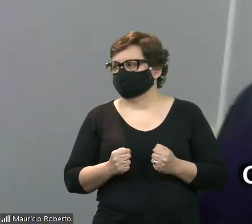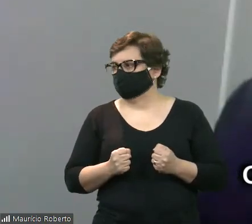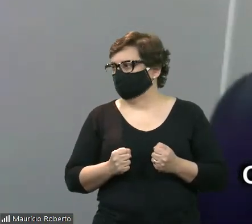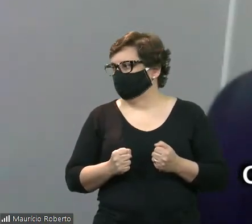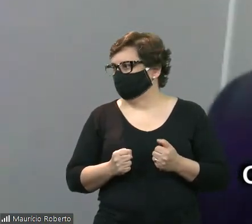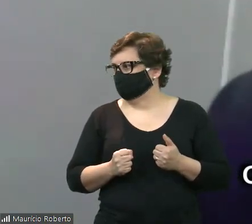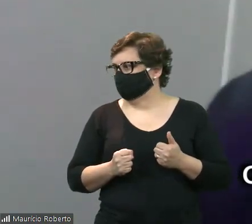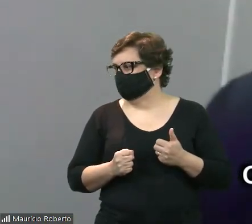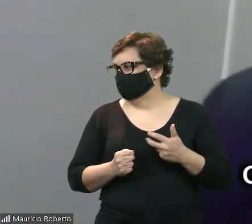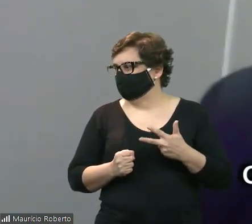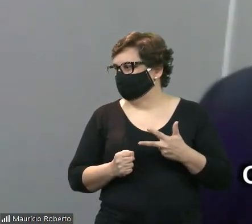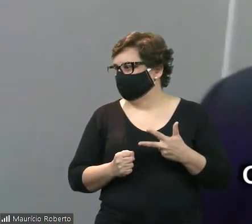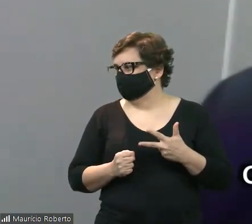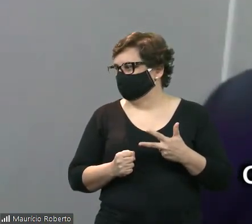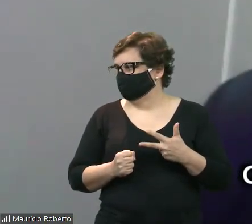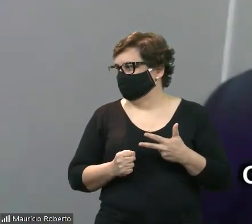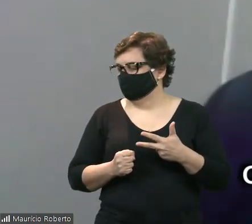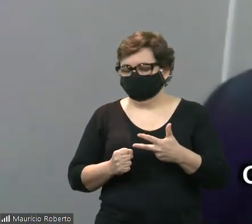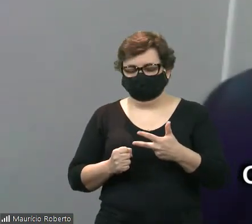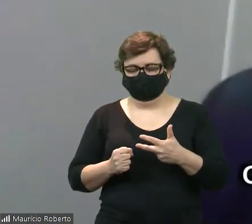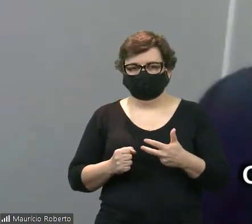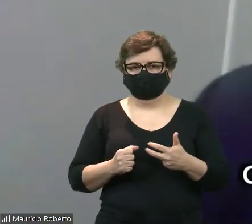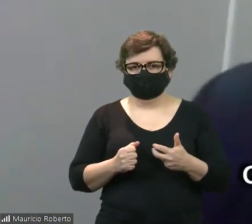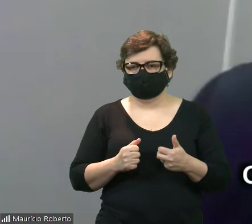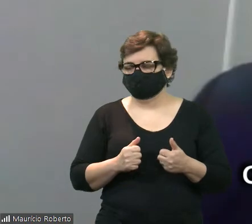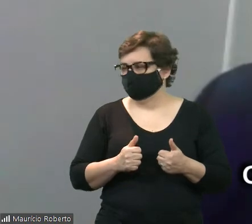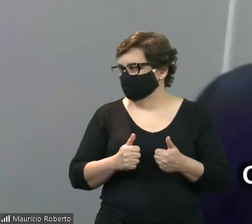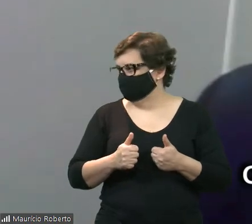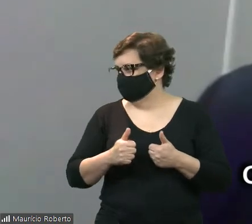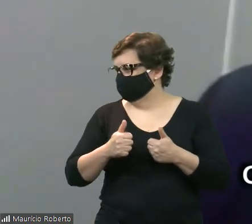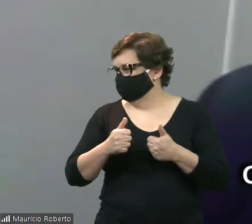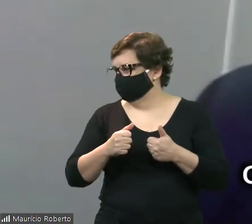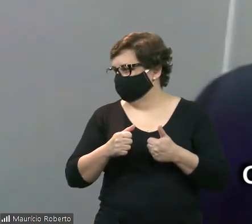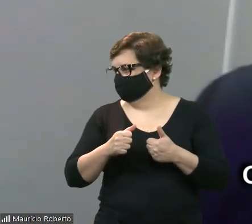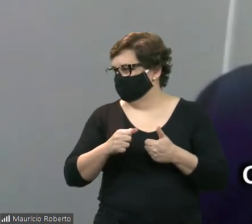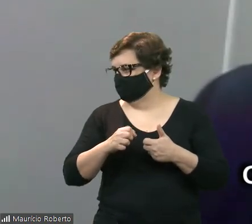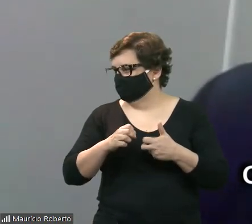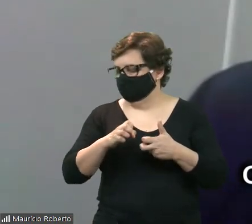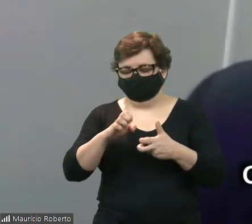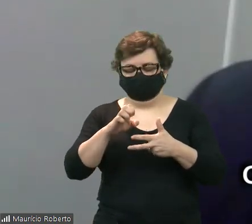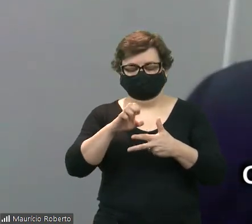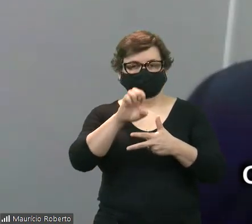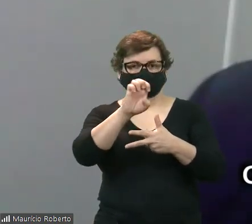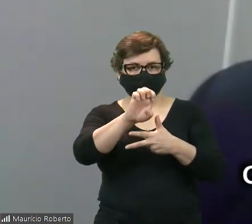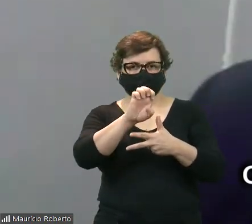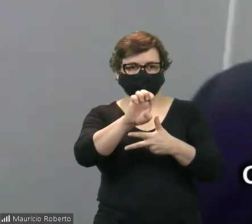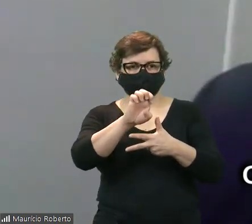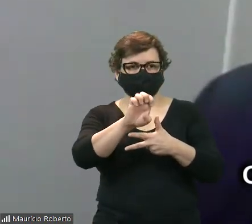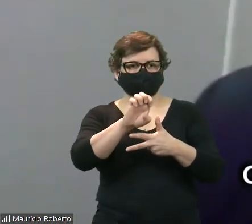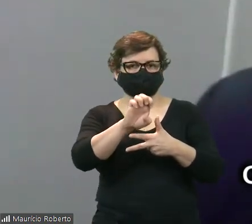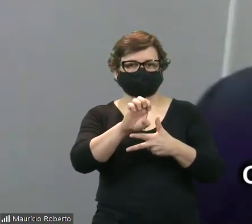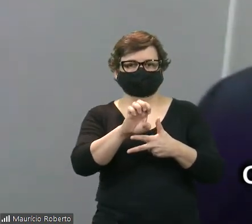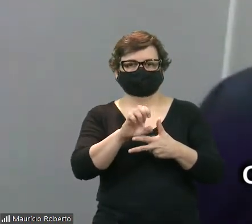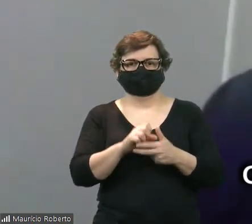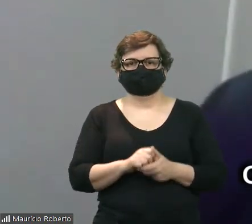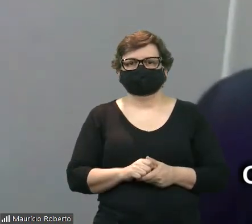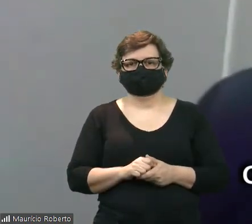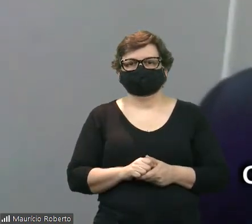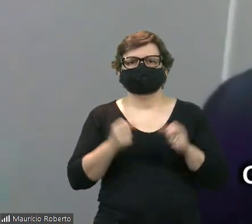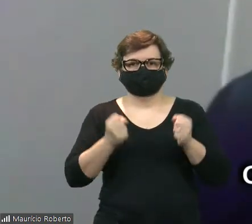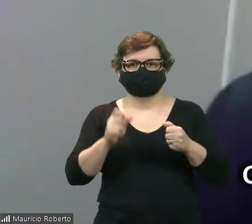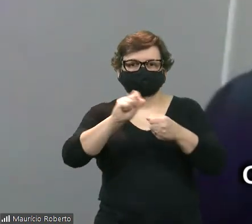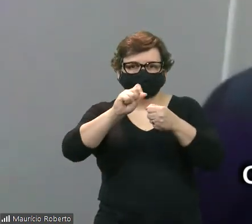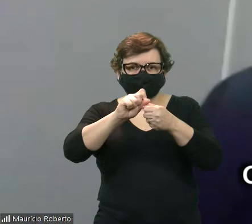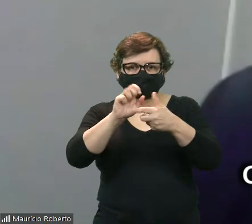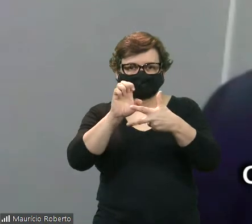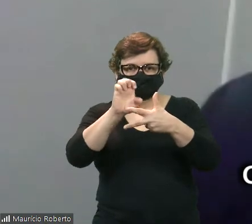minha leitura essa associação não vai trazer grandes benefícios aí para o município. Pelo contrário, eu acho que esse